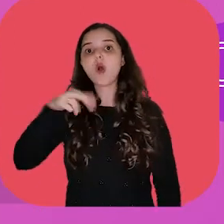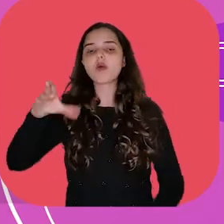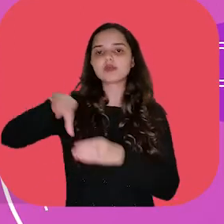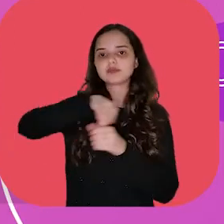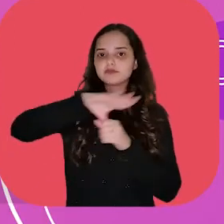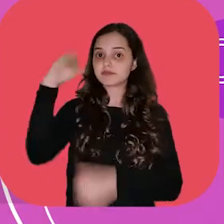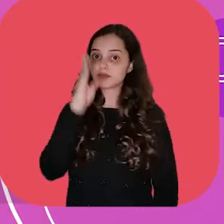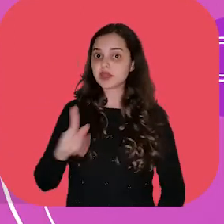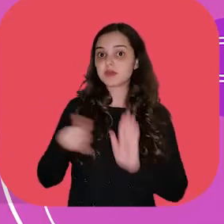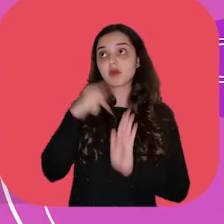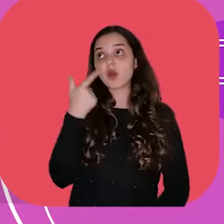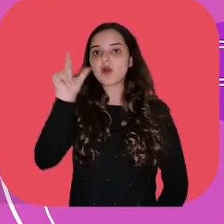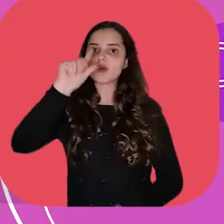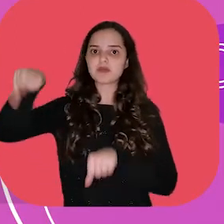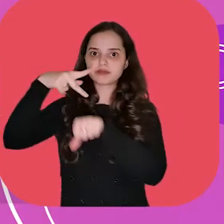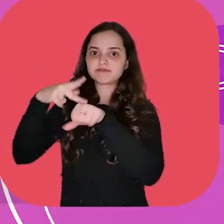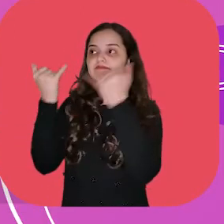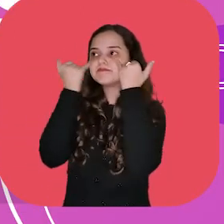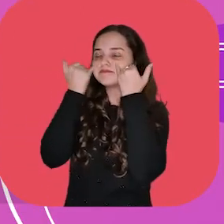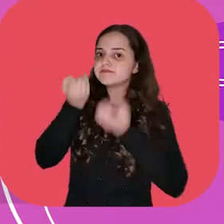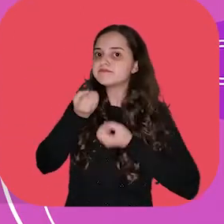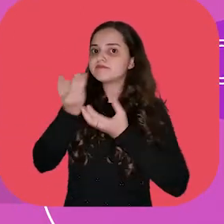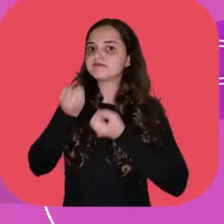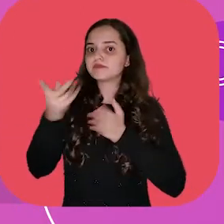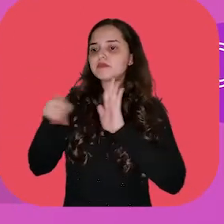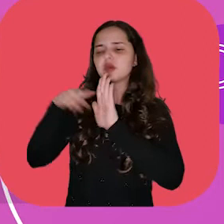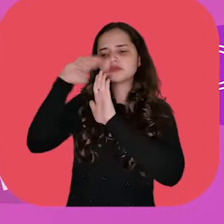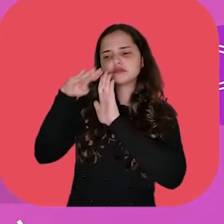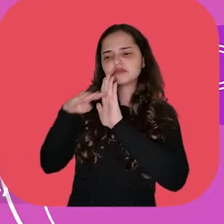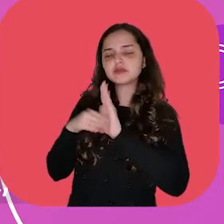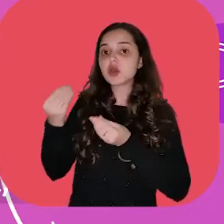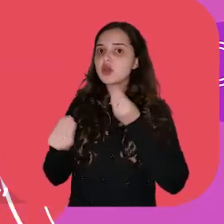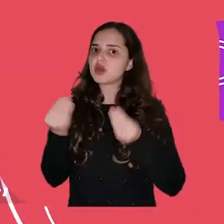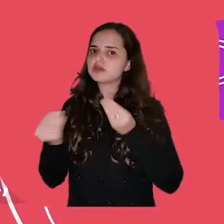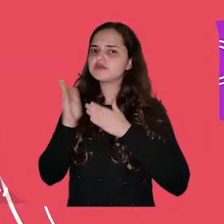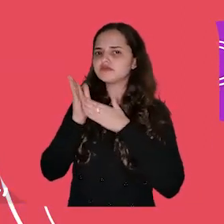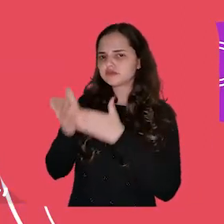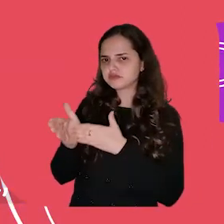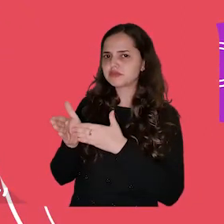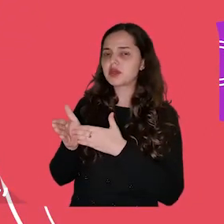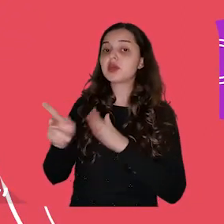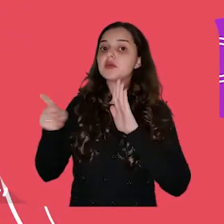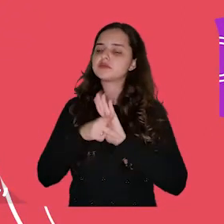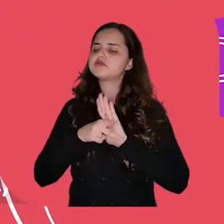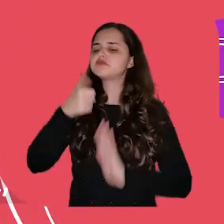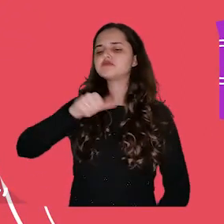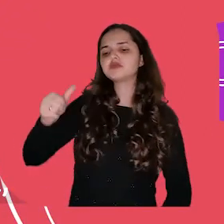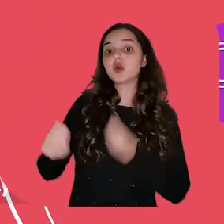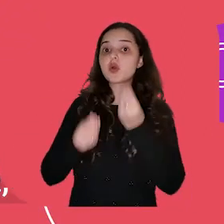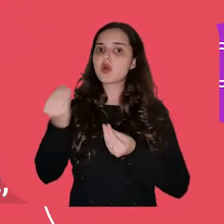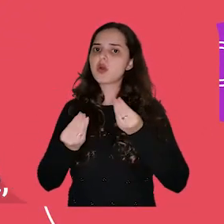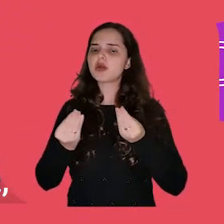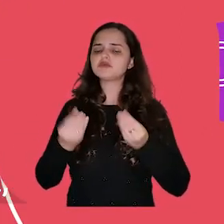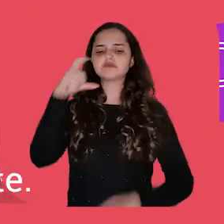consulado brasileiro no exterior para você obter informações sobre os procedimentos a serem adotados na revalidação do